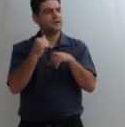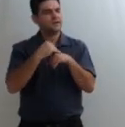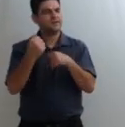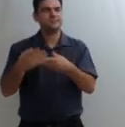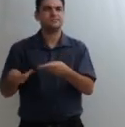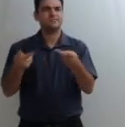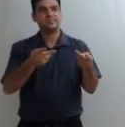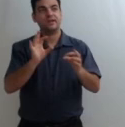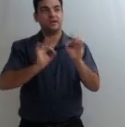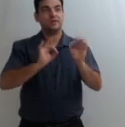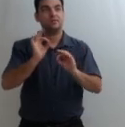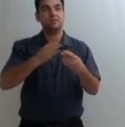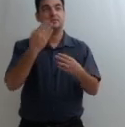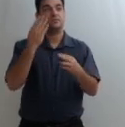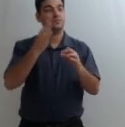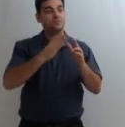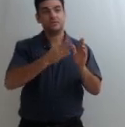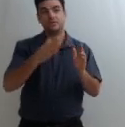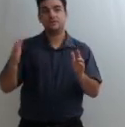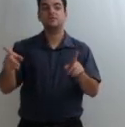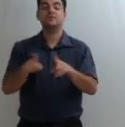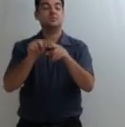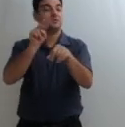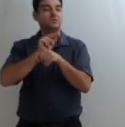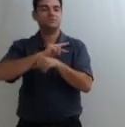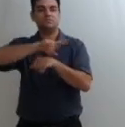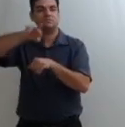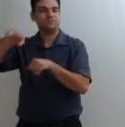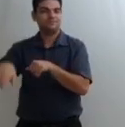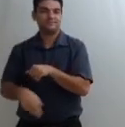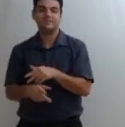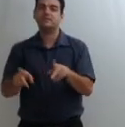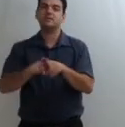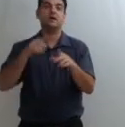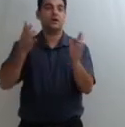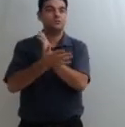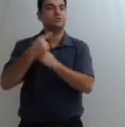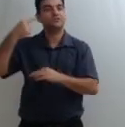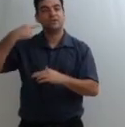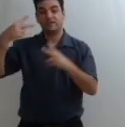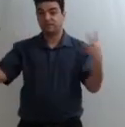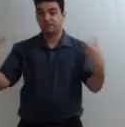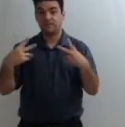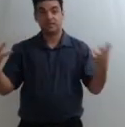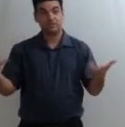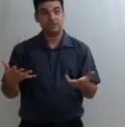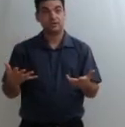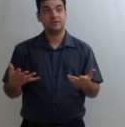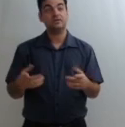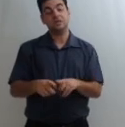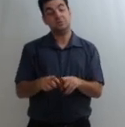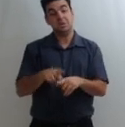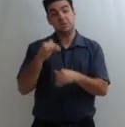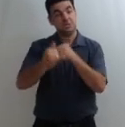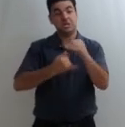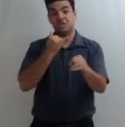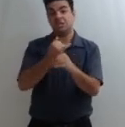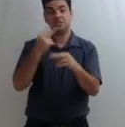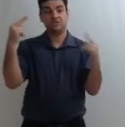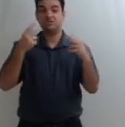condução dos trabalhos, defensores, advogados, demais pessoas que acompanham a sessão, boa